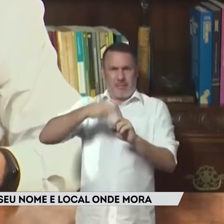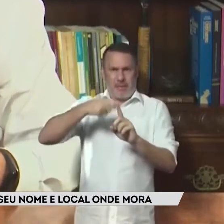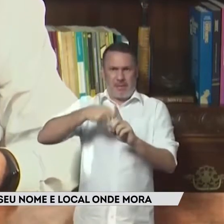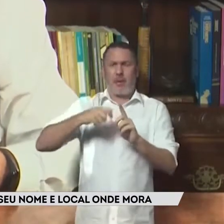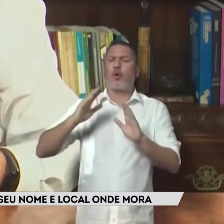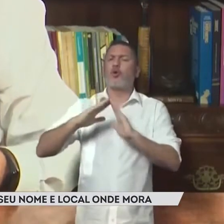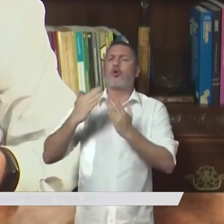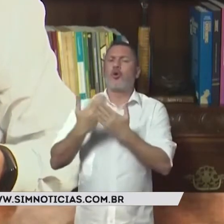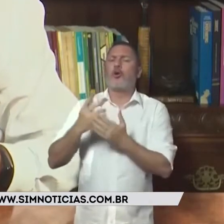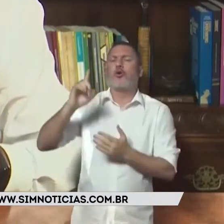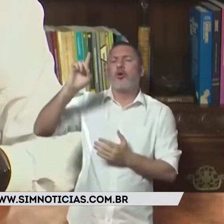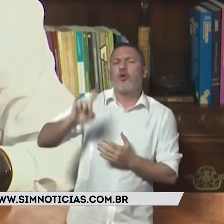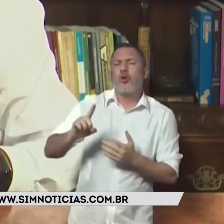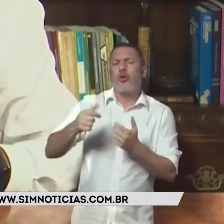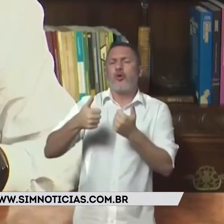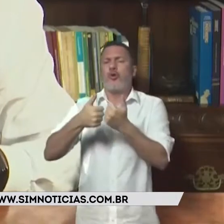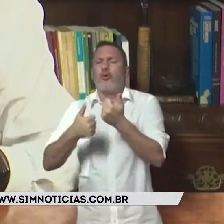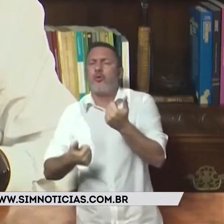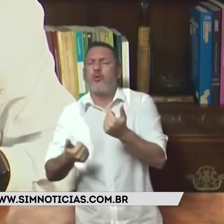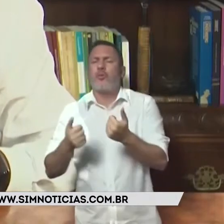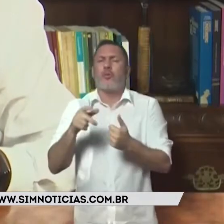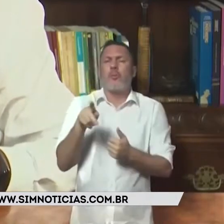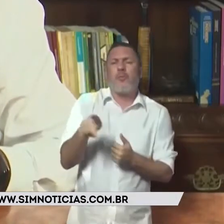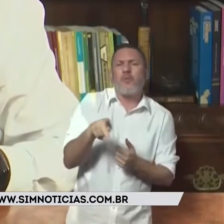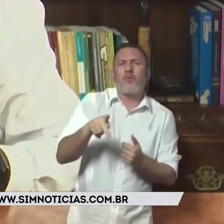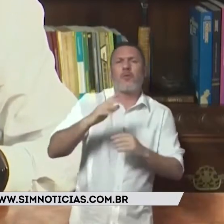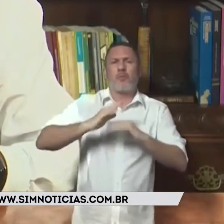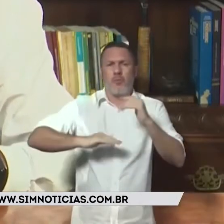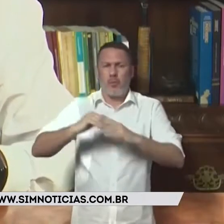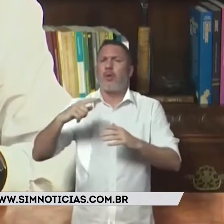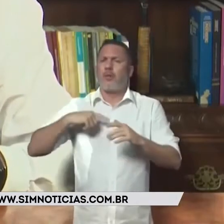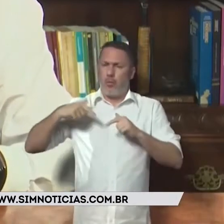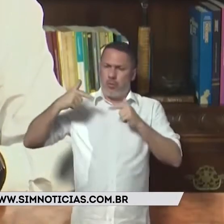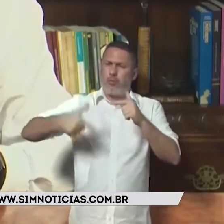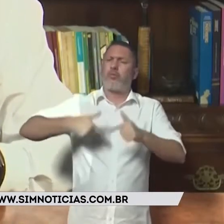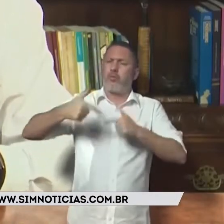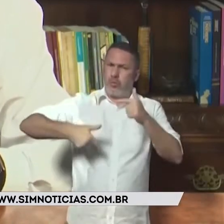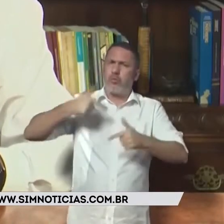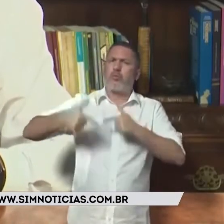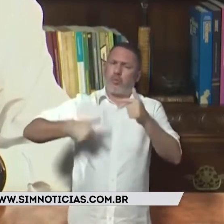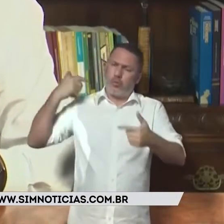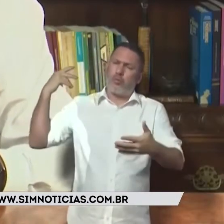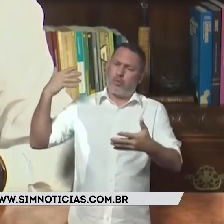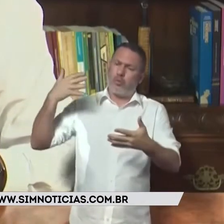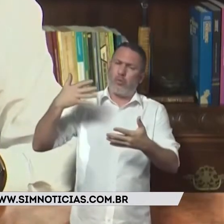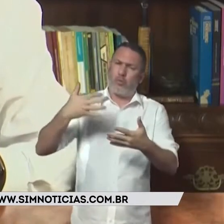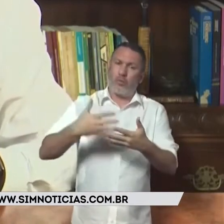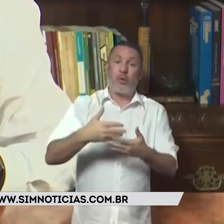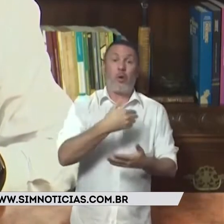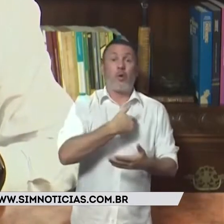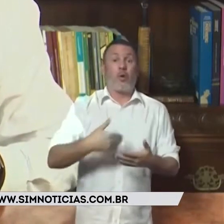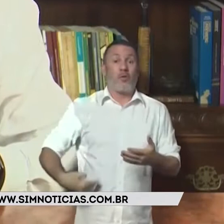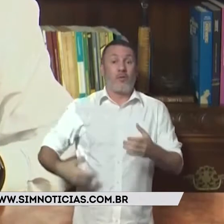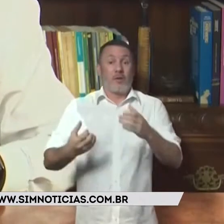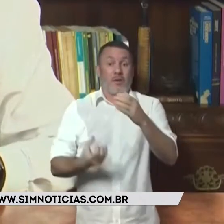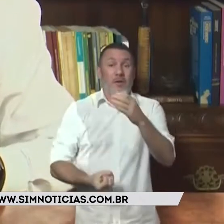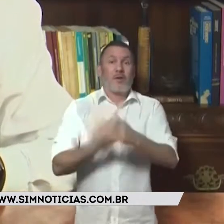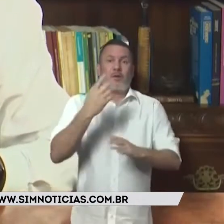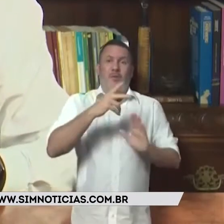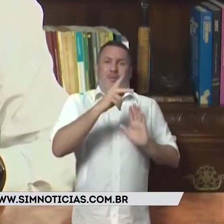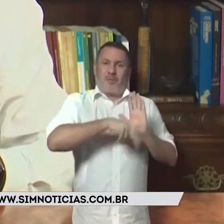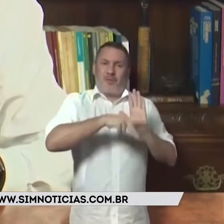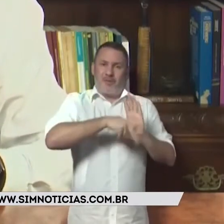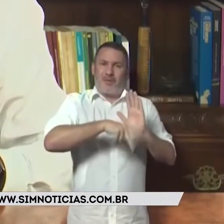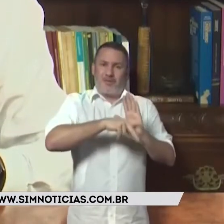escola, todos trabalharam com muita intensidade e o programa escolar, ele é um programa que